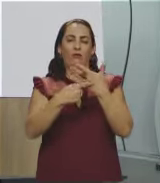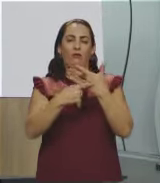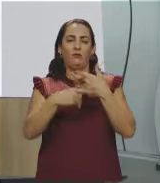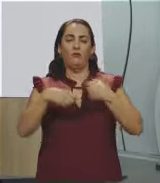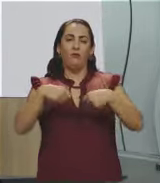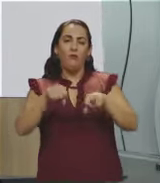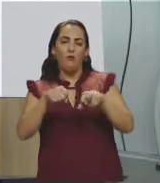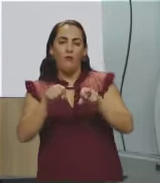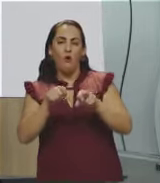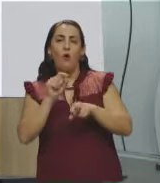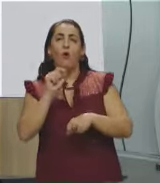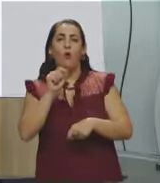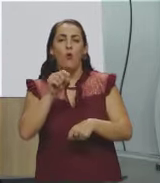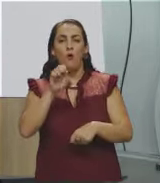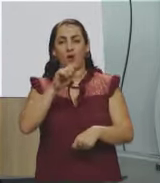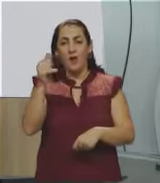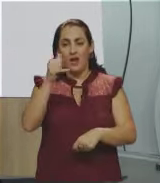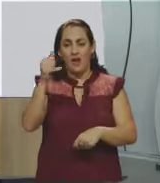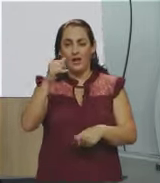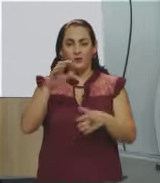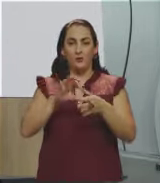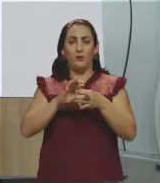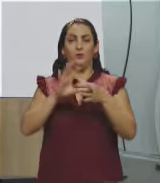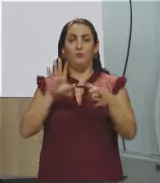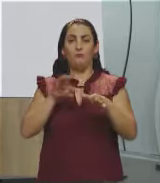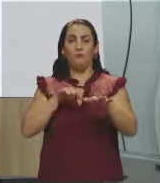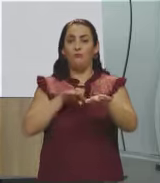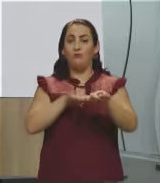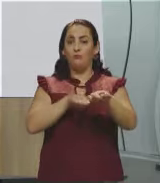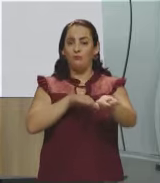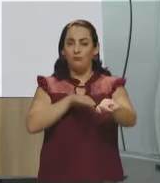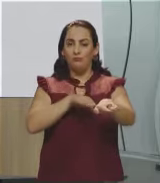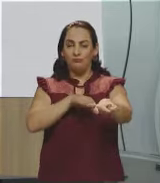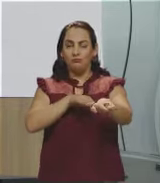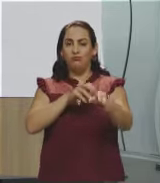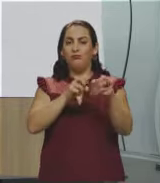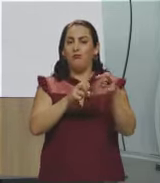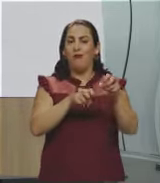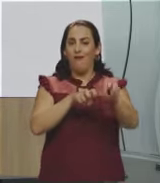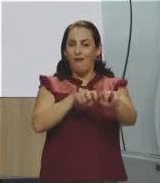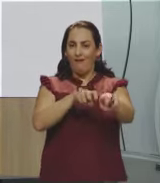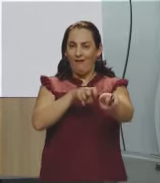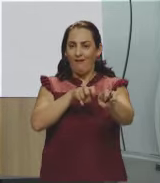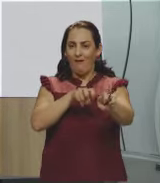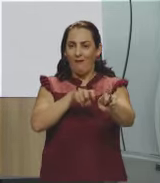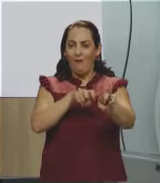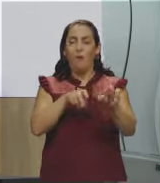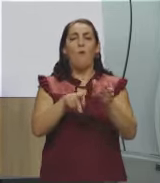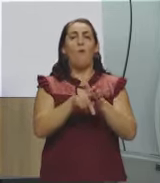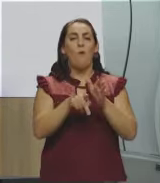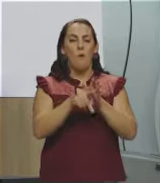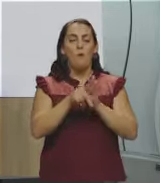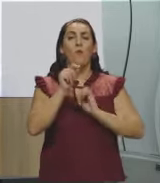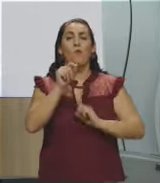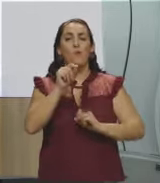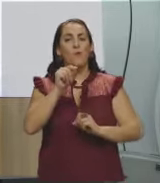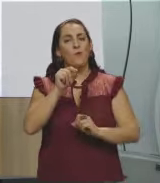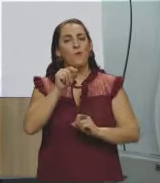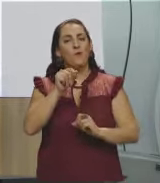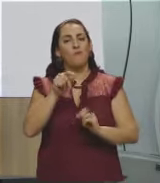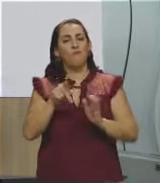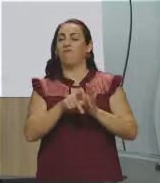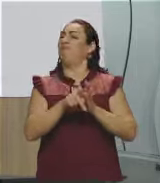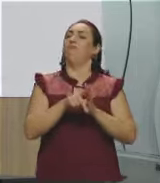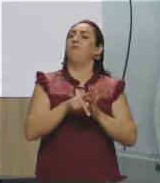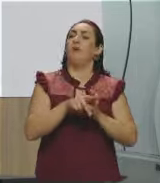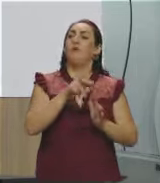e outros veículos seriam os opositores a esse movimento, que estariam criando a resistência ao movimento, ok? Então, só para a